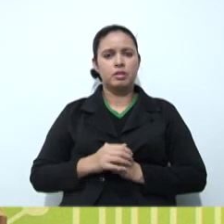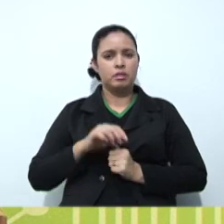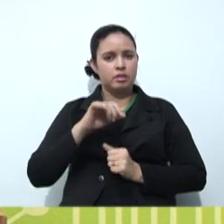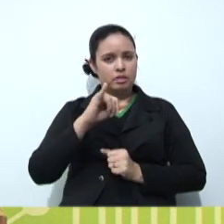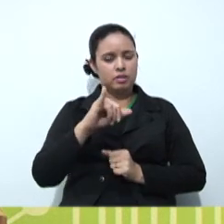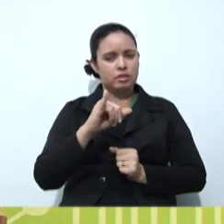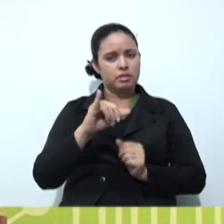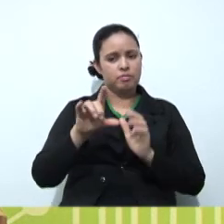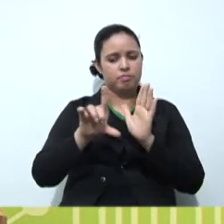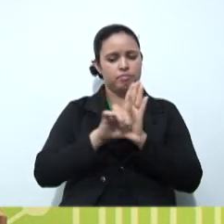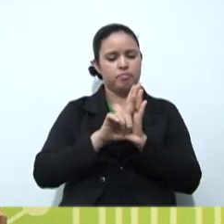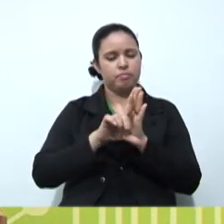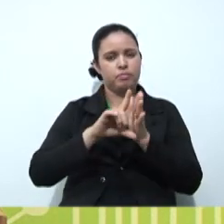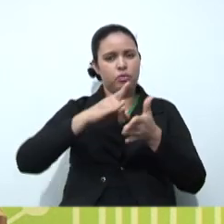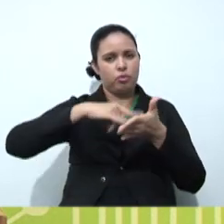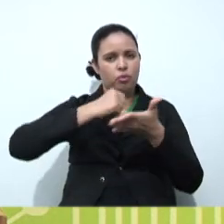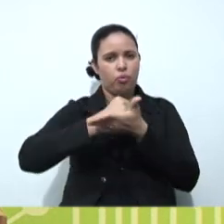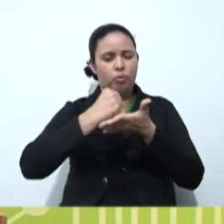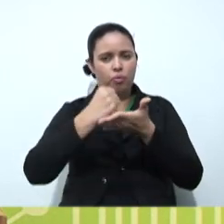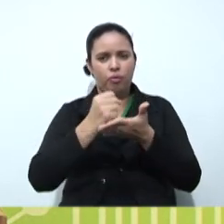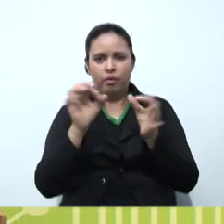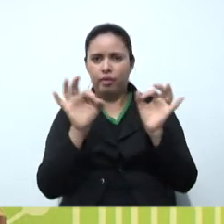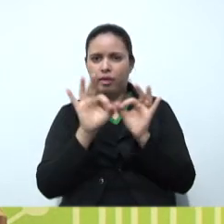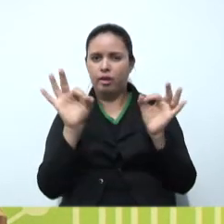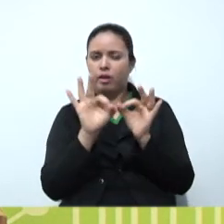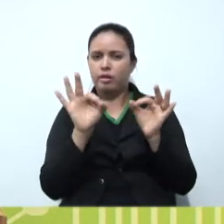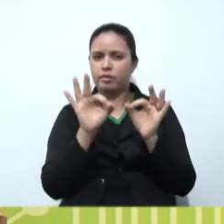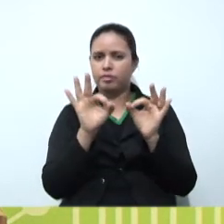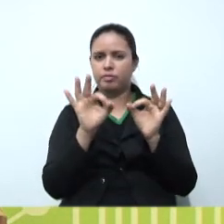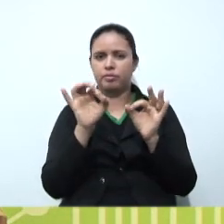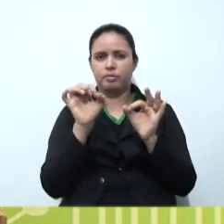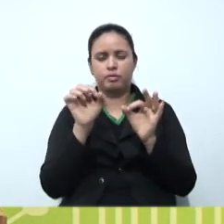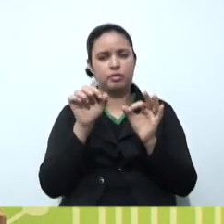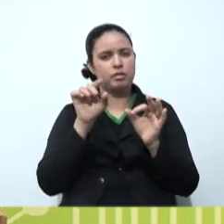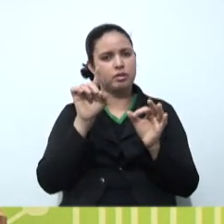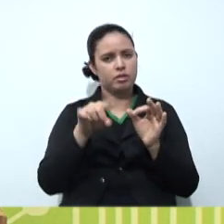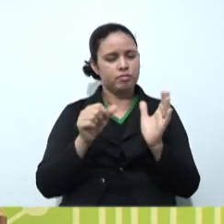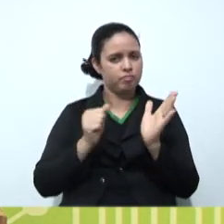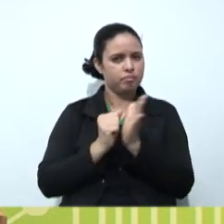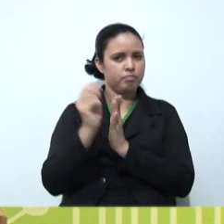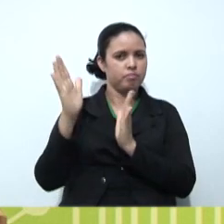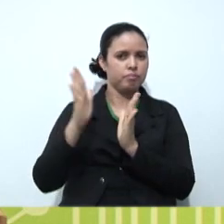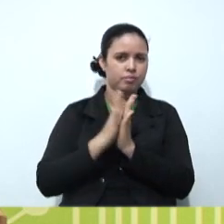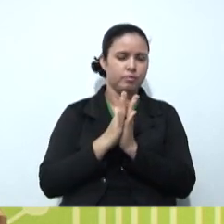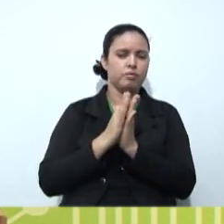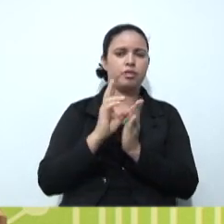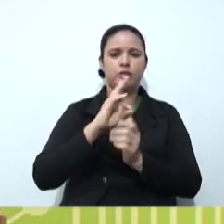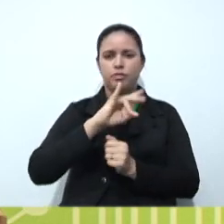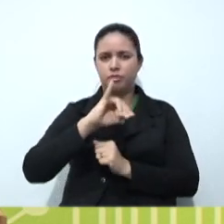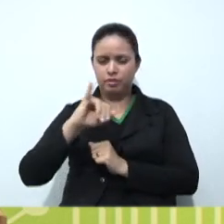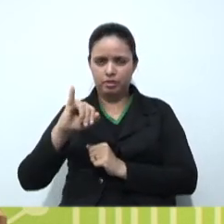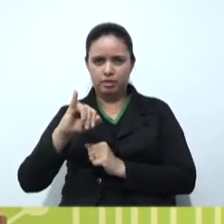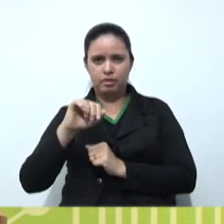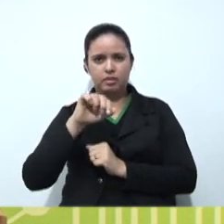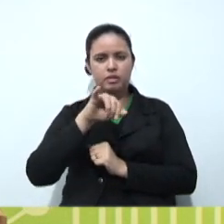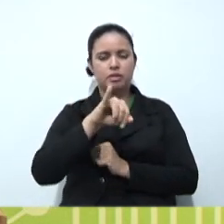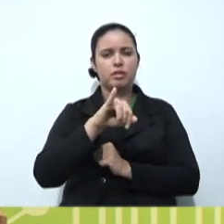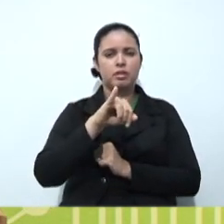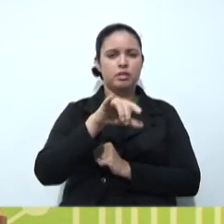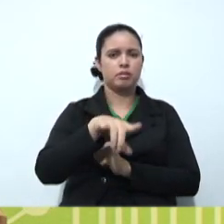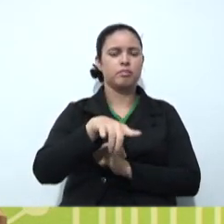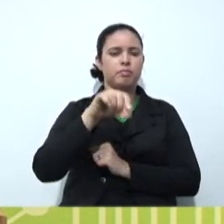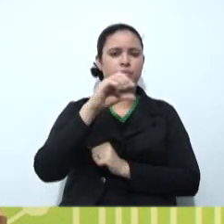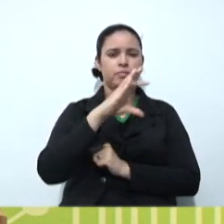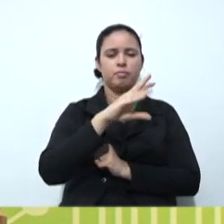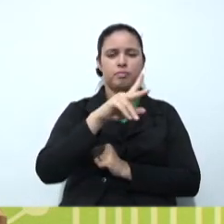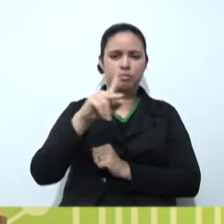ele é crime. Tá? Então você fique muito atento a essa situação do que você precisa observar se você escolheu a